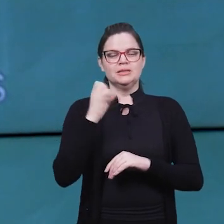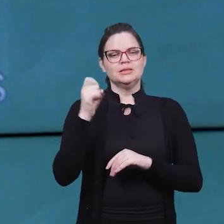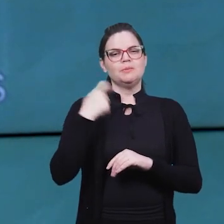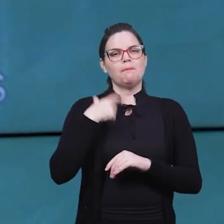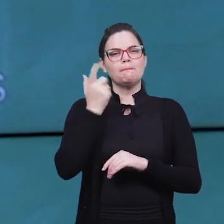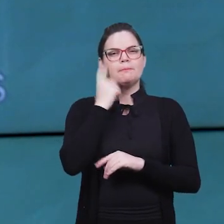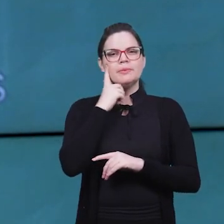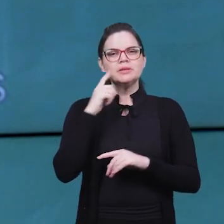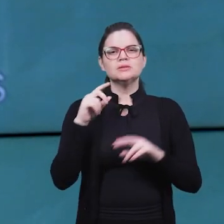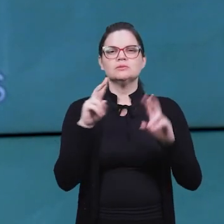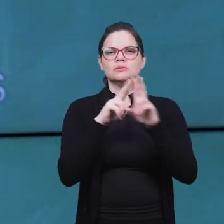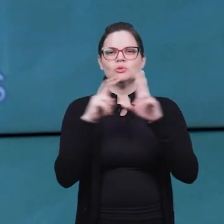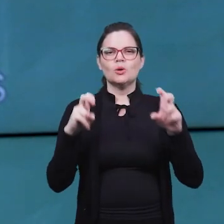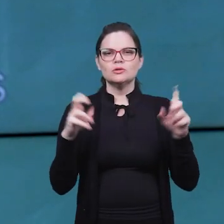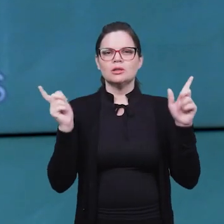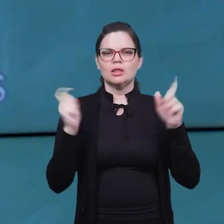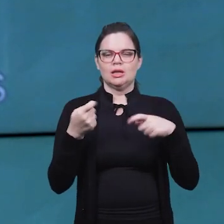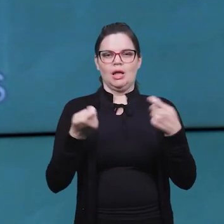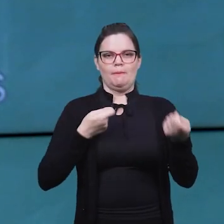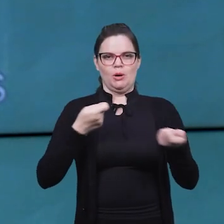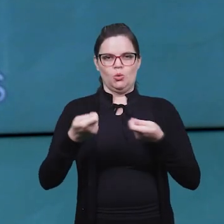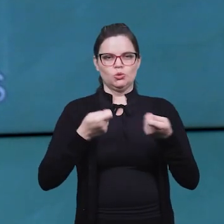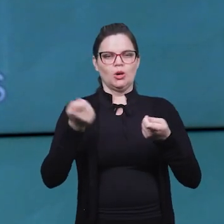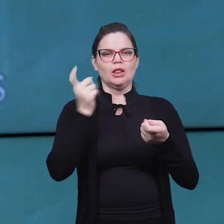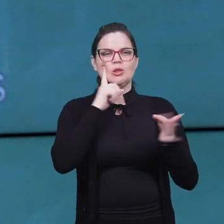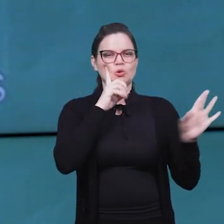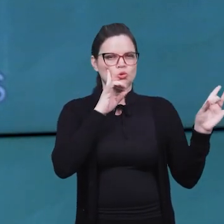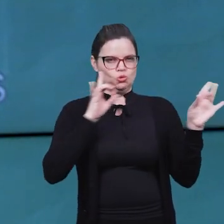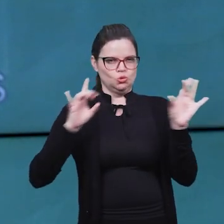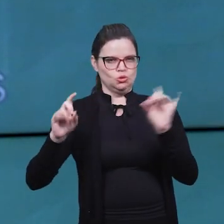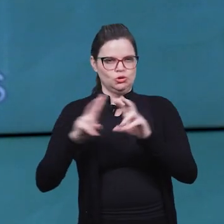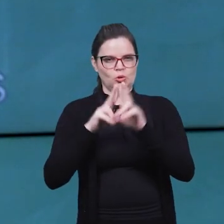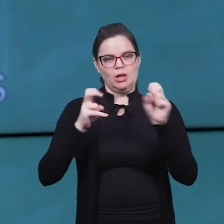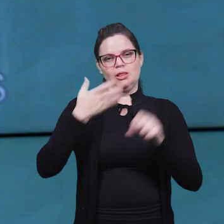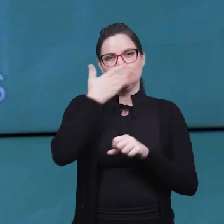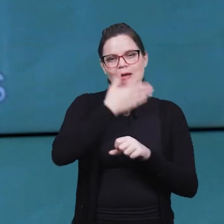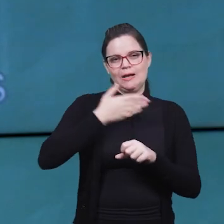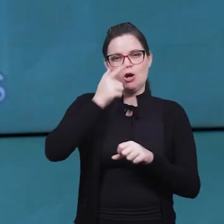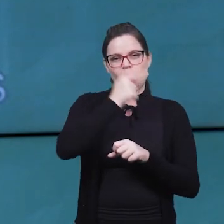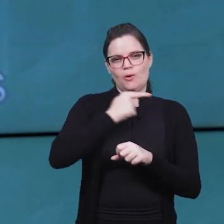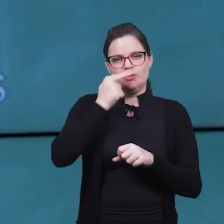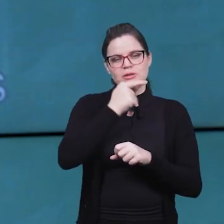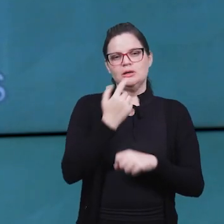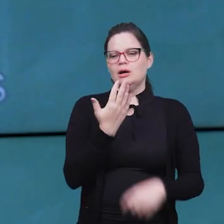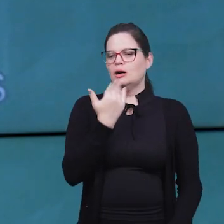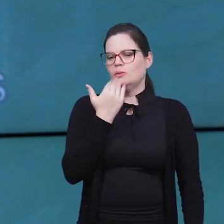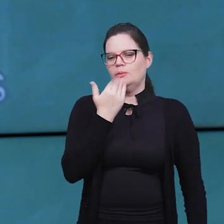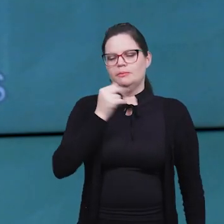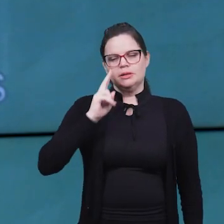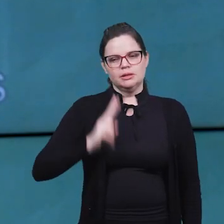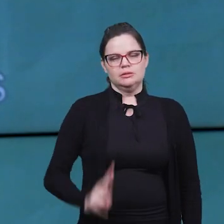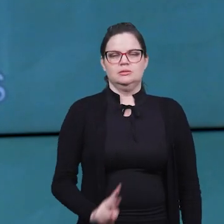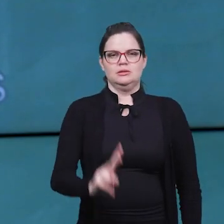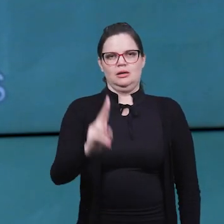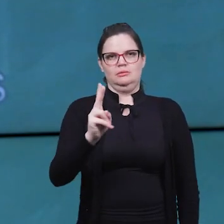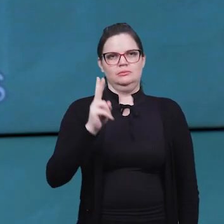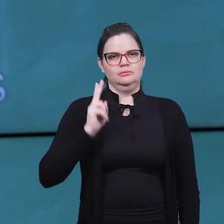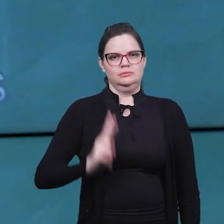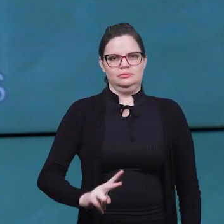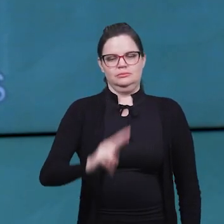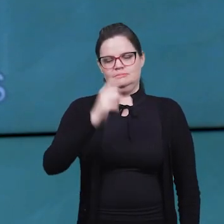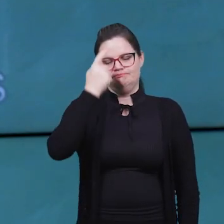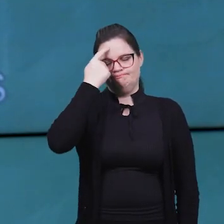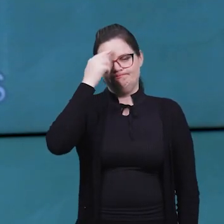fatores mais controláveis da glicose do dia a dia, a alimentação é o que mais vem